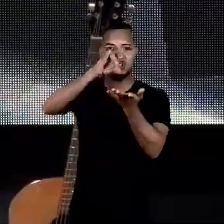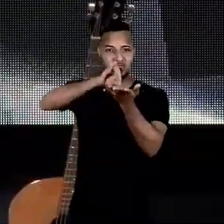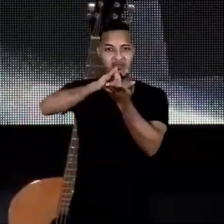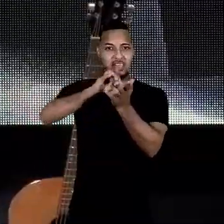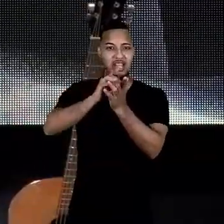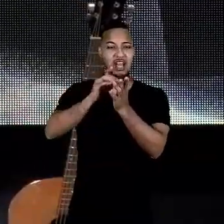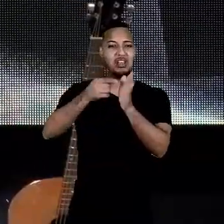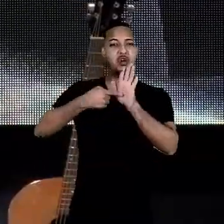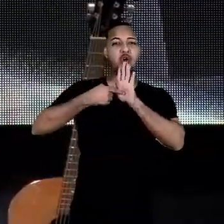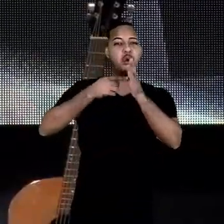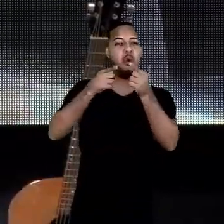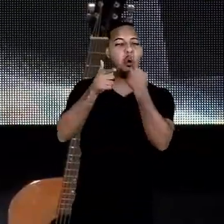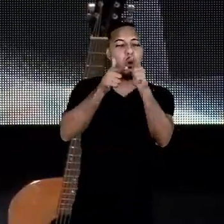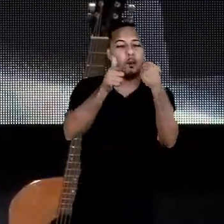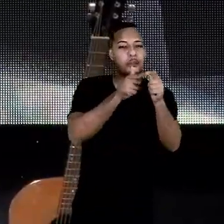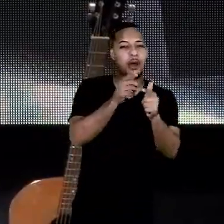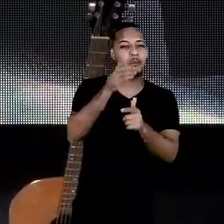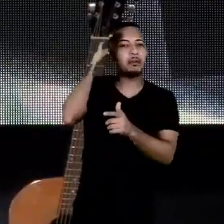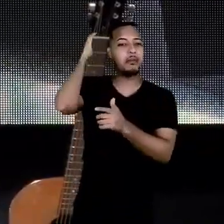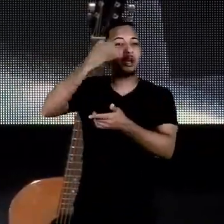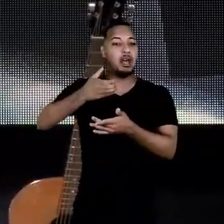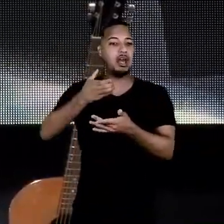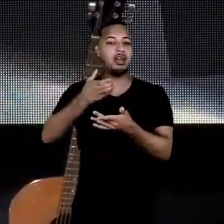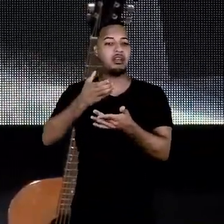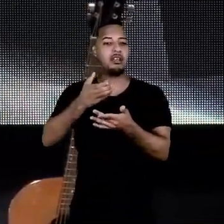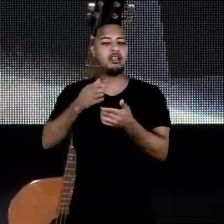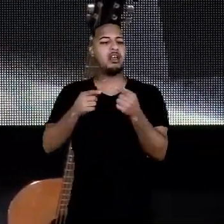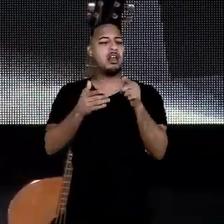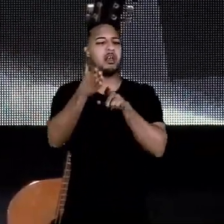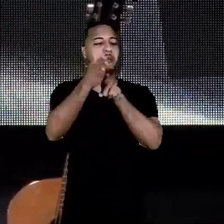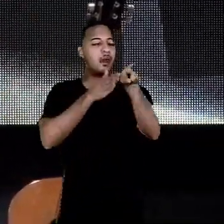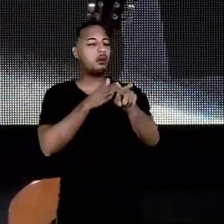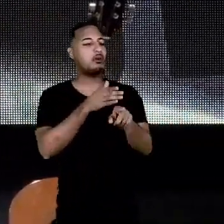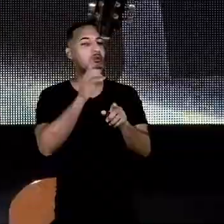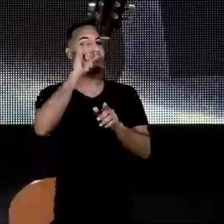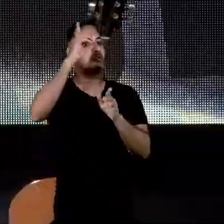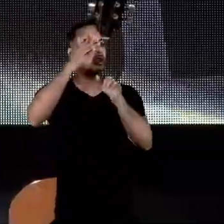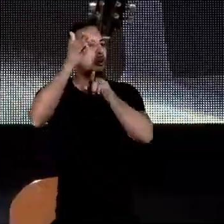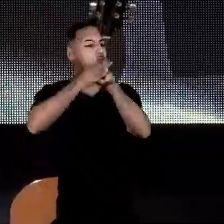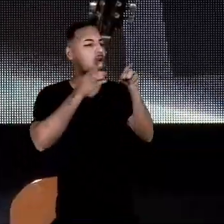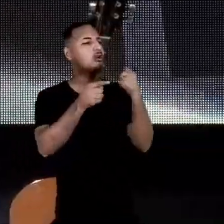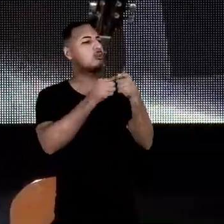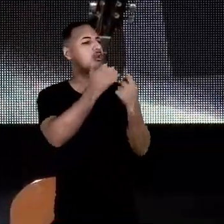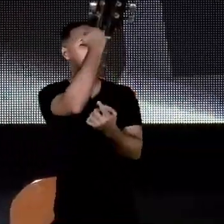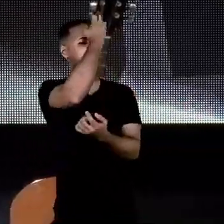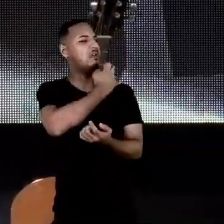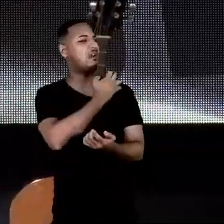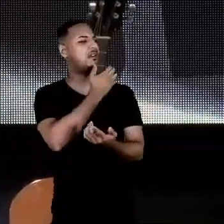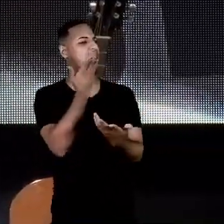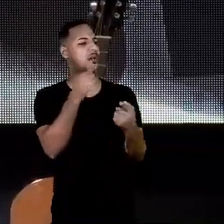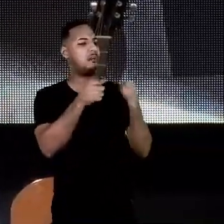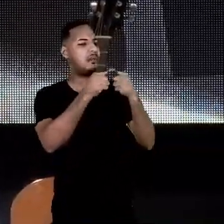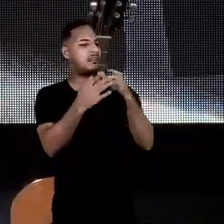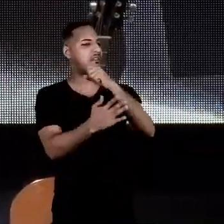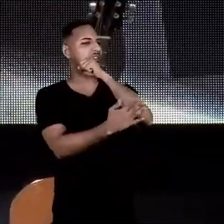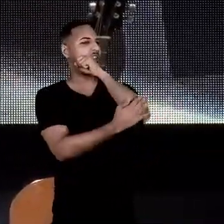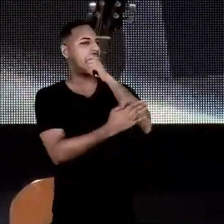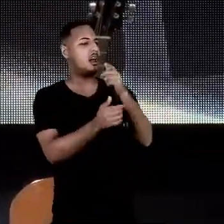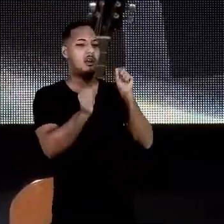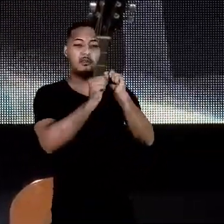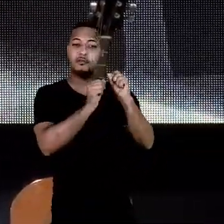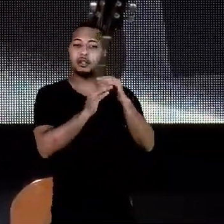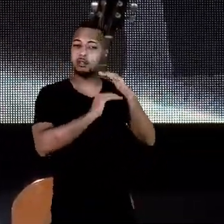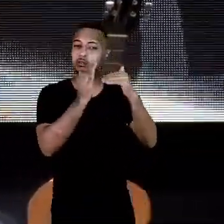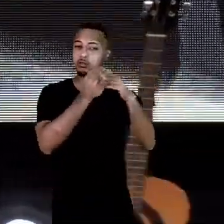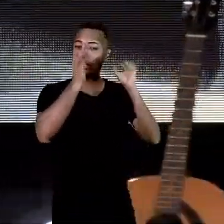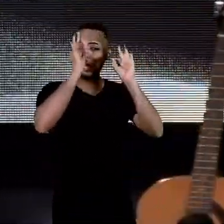ele, perguntando por que você está irado, por que você, sabe, está com a cara fechada. Ei, faça o que é certo, cuidado,